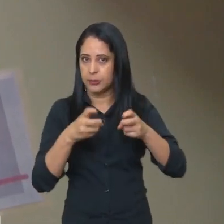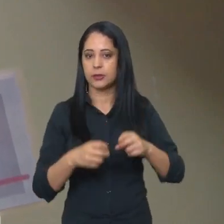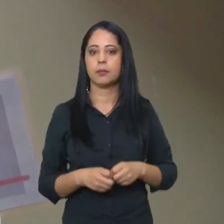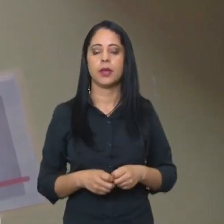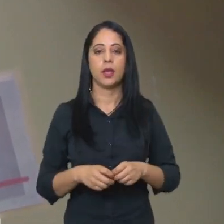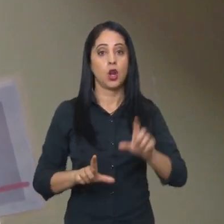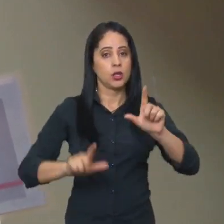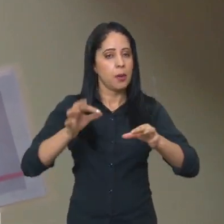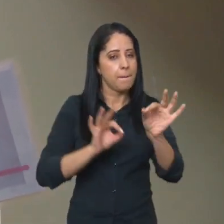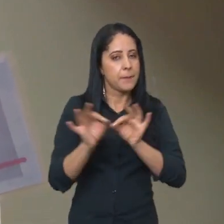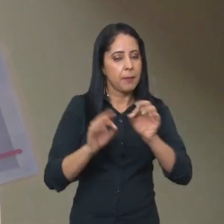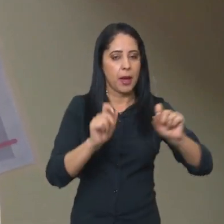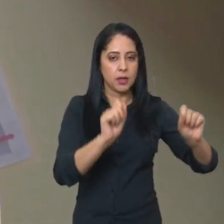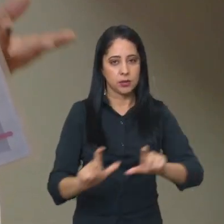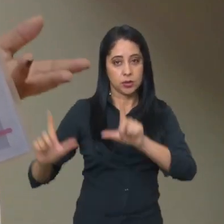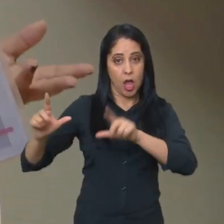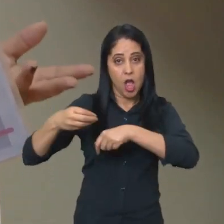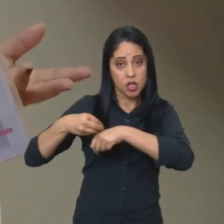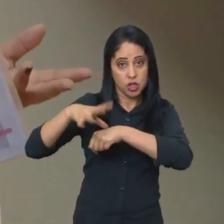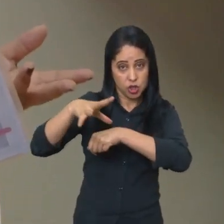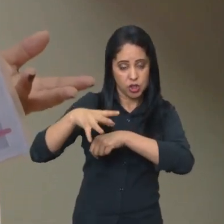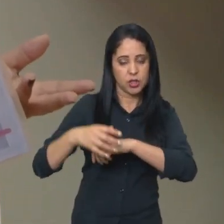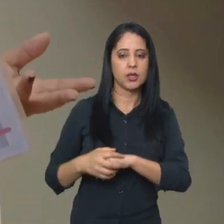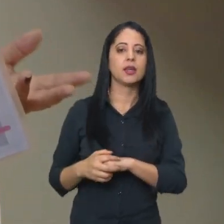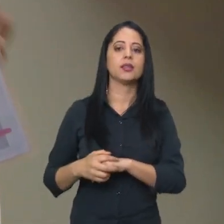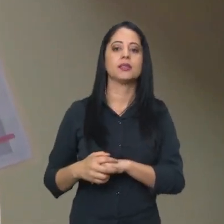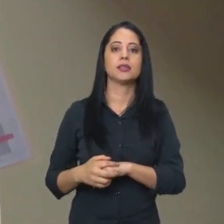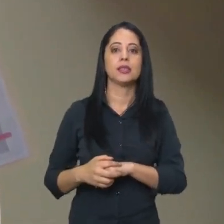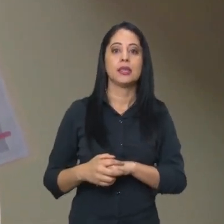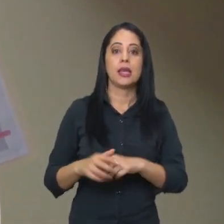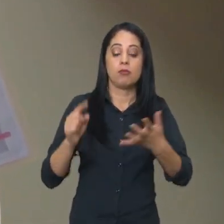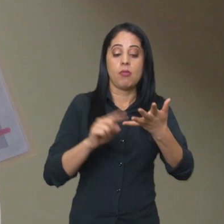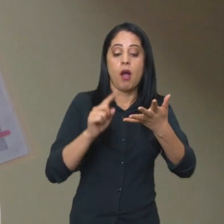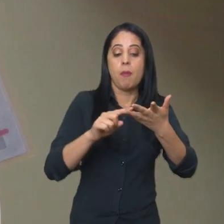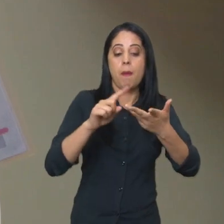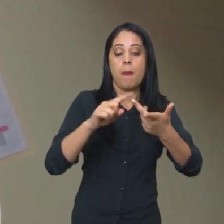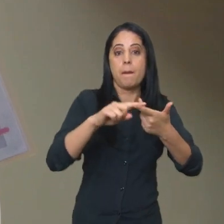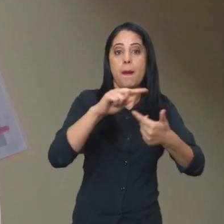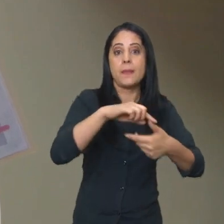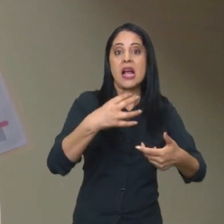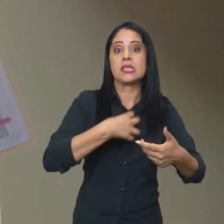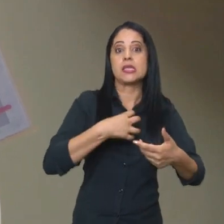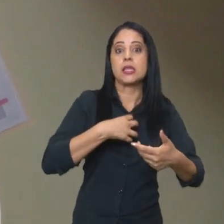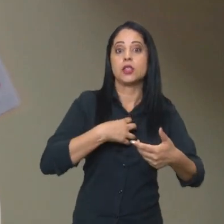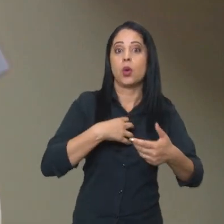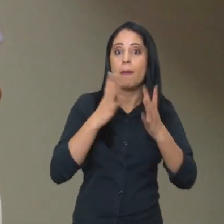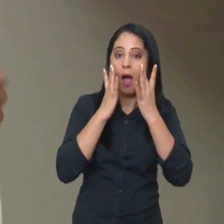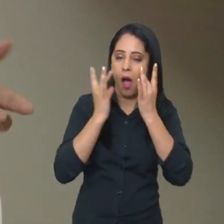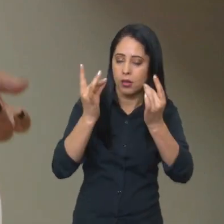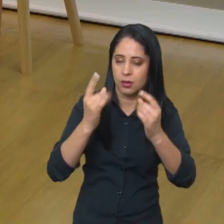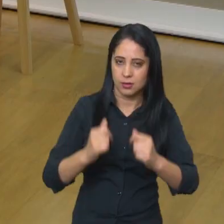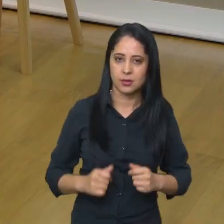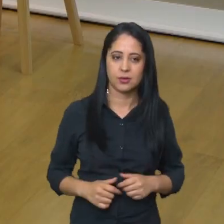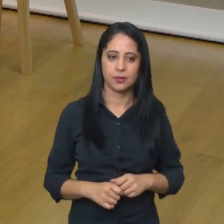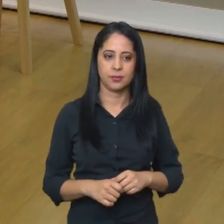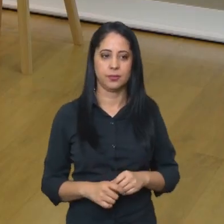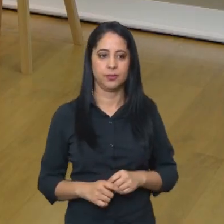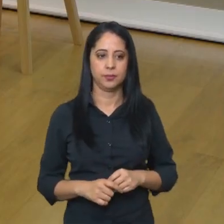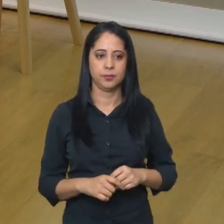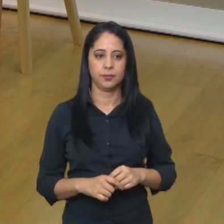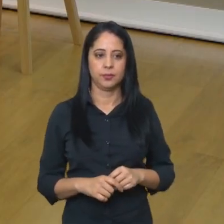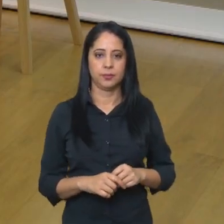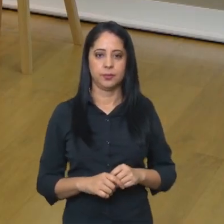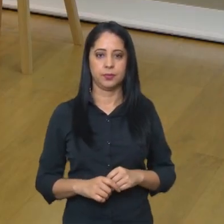Nós preparamos um quadro com as dicas do Dr. Roberto com os sinais de alerta. Coloca aqui pra gente, Matheus, por